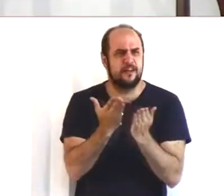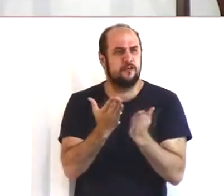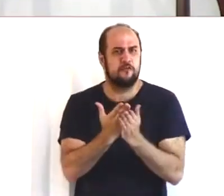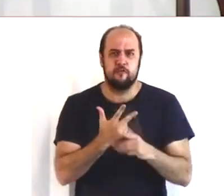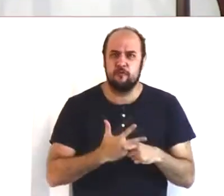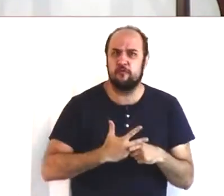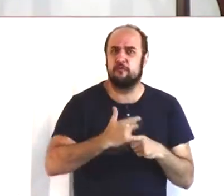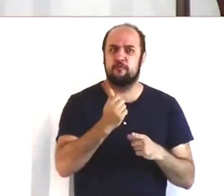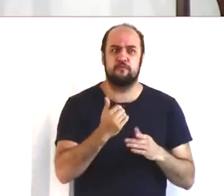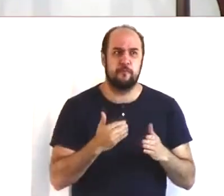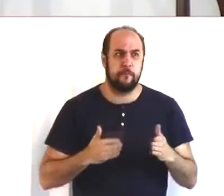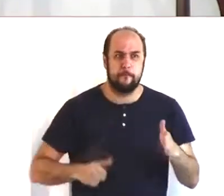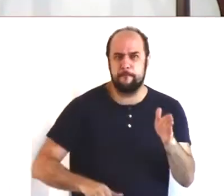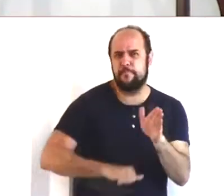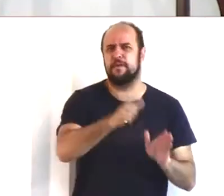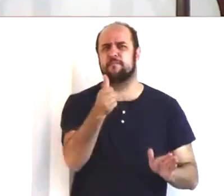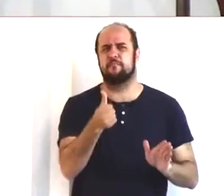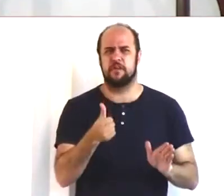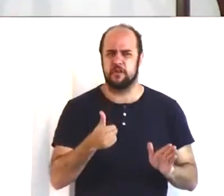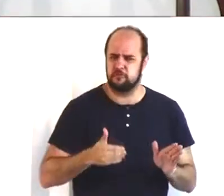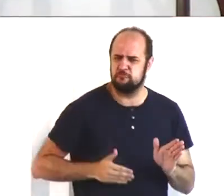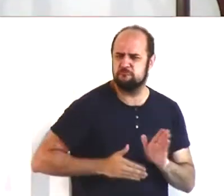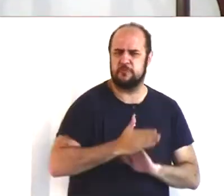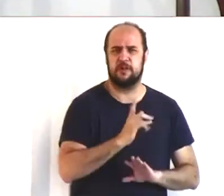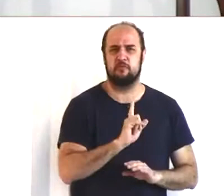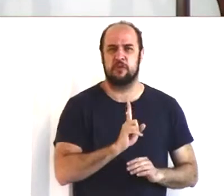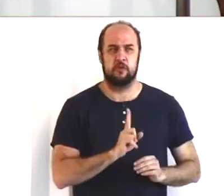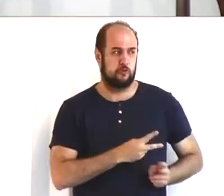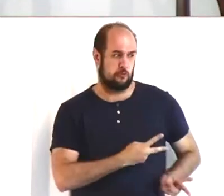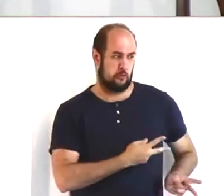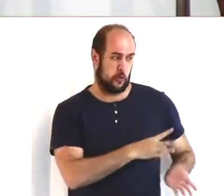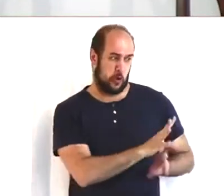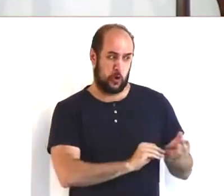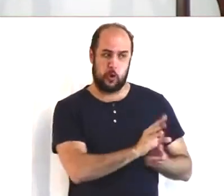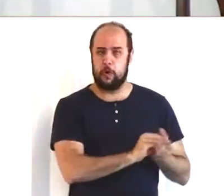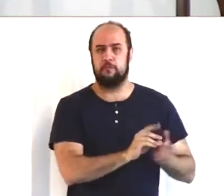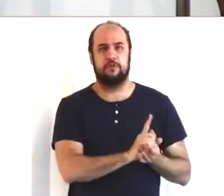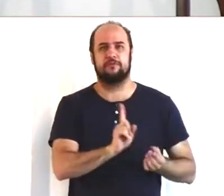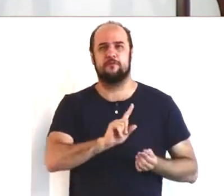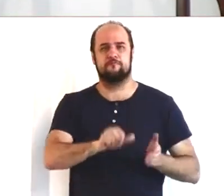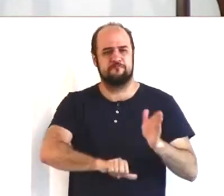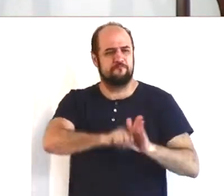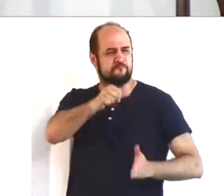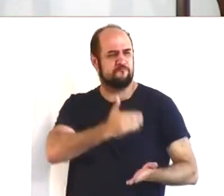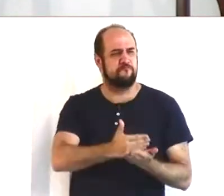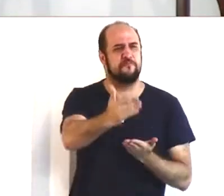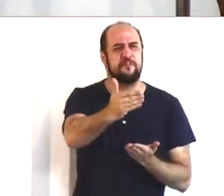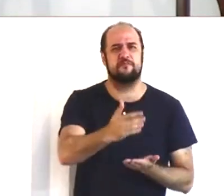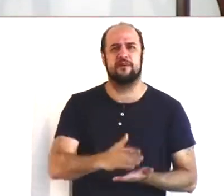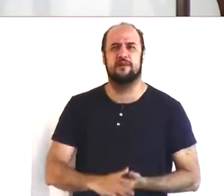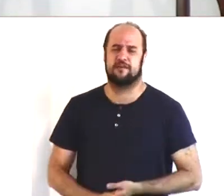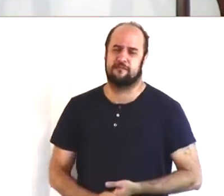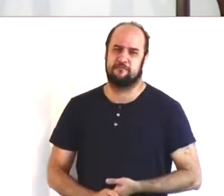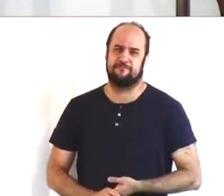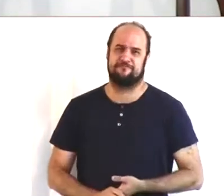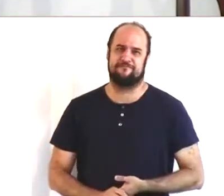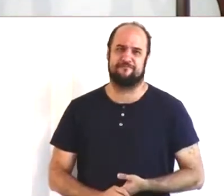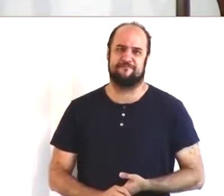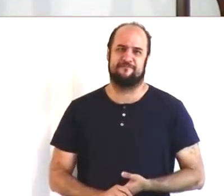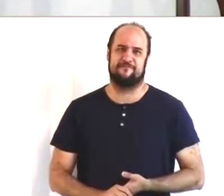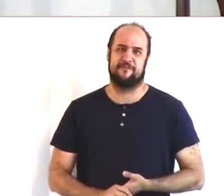vanguarda. O cristianismo não é um movimento de acompanhamento. O cristianismo não segue tendências, o cristianismo aponta tendências.